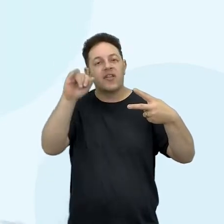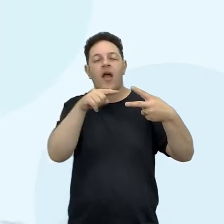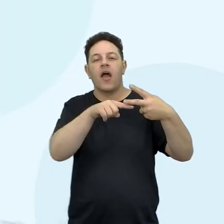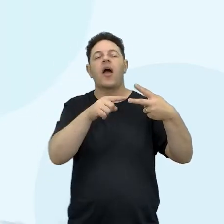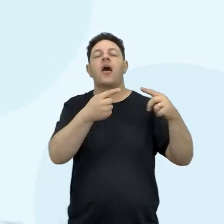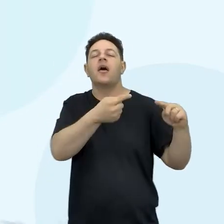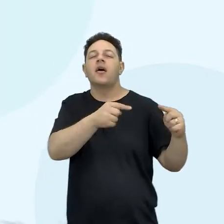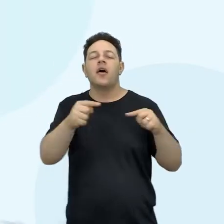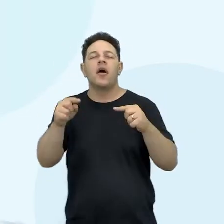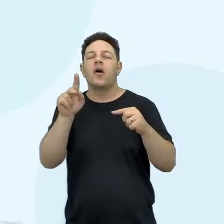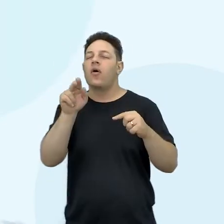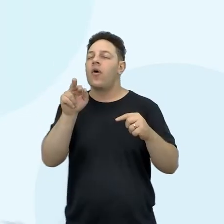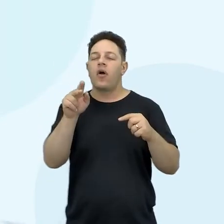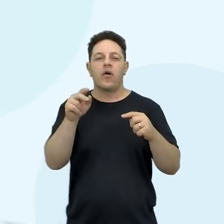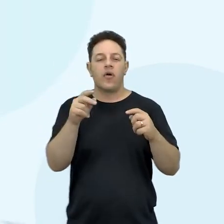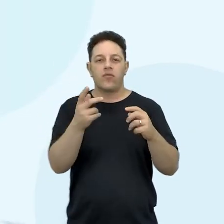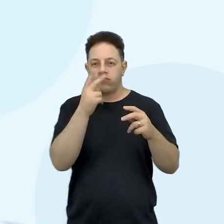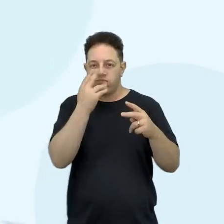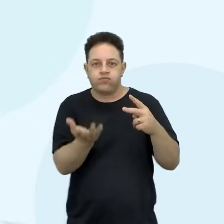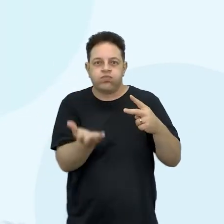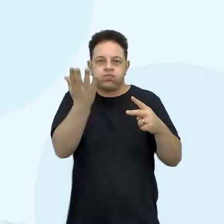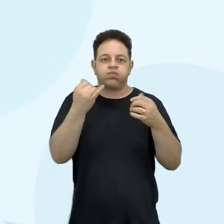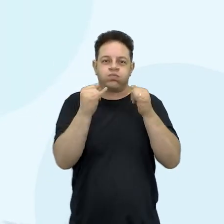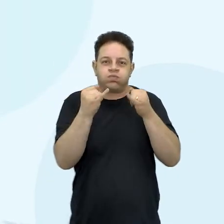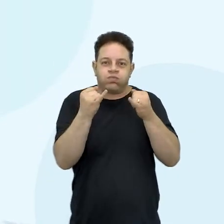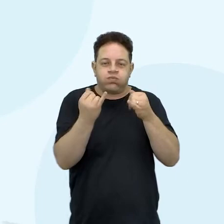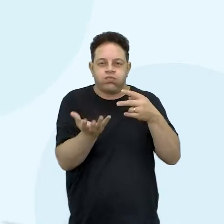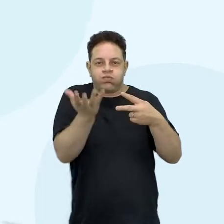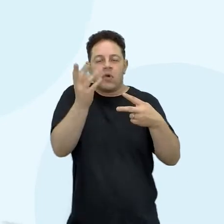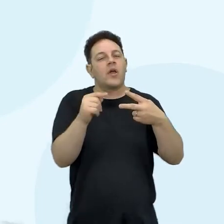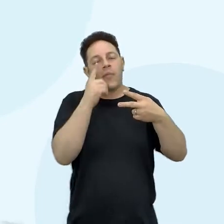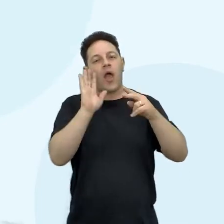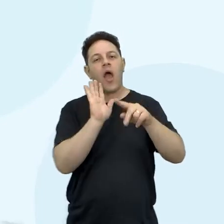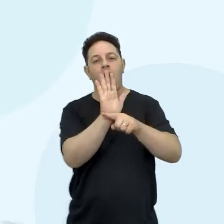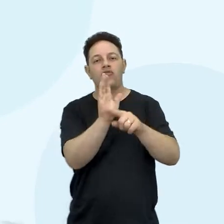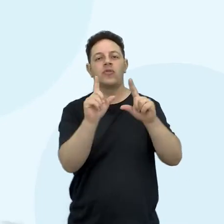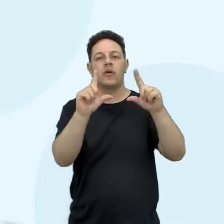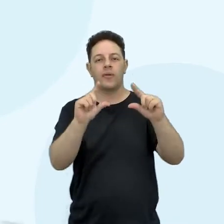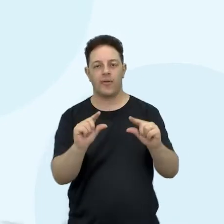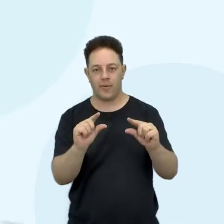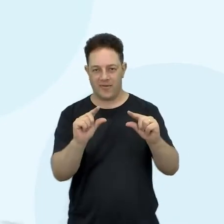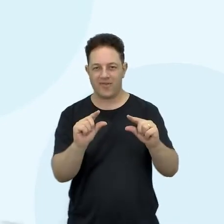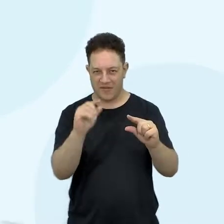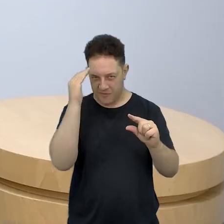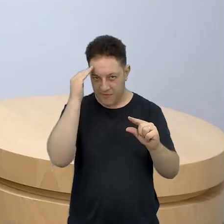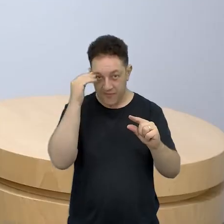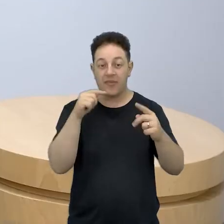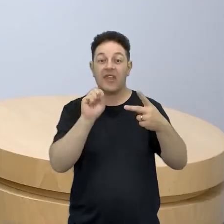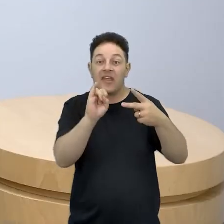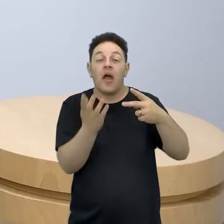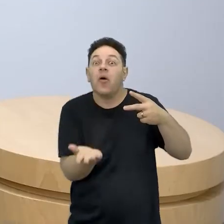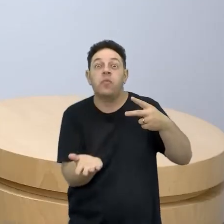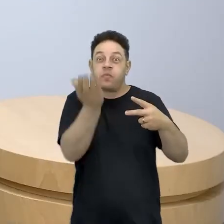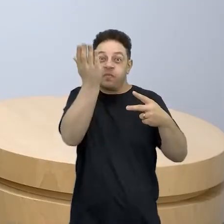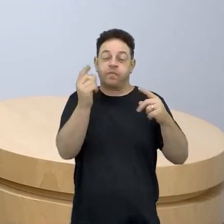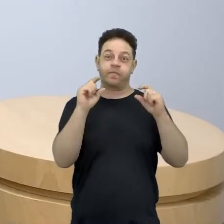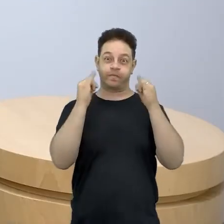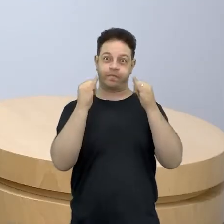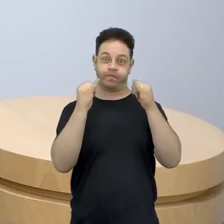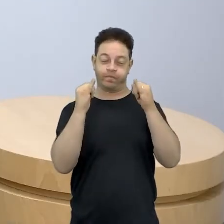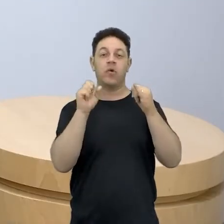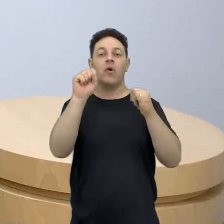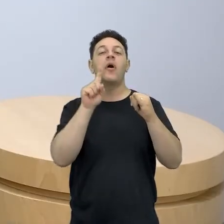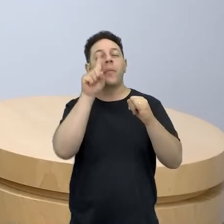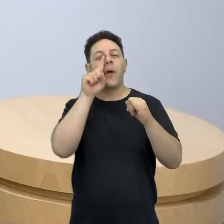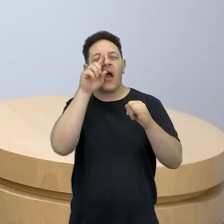gente chama de aumento na tensão. Tá certo? Então, aumentando essa tensão, pode causar superaquecimento e tudo